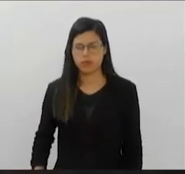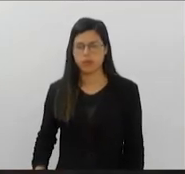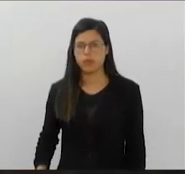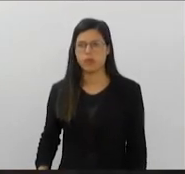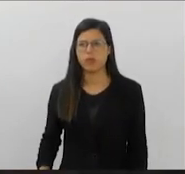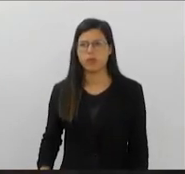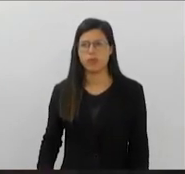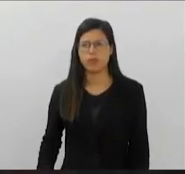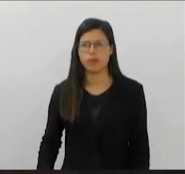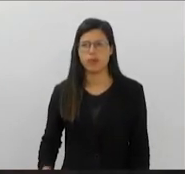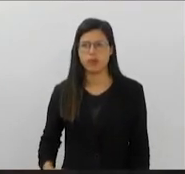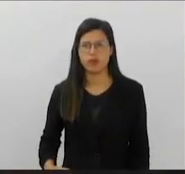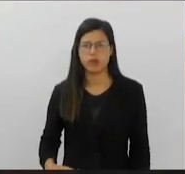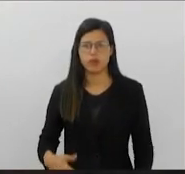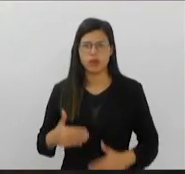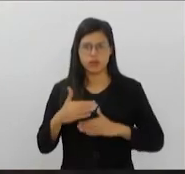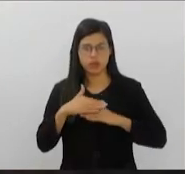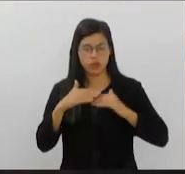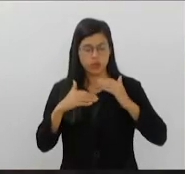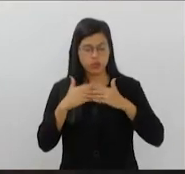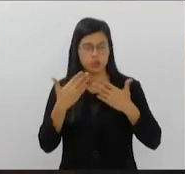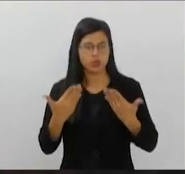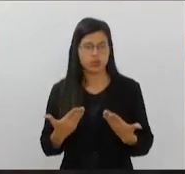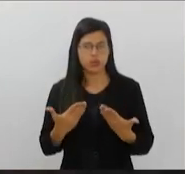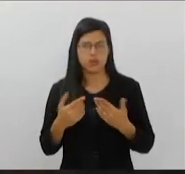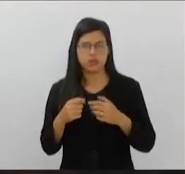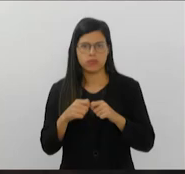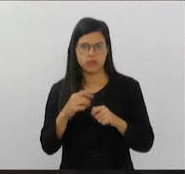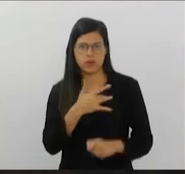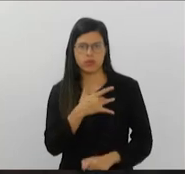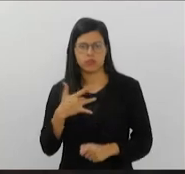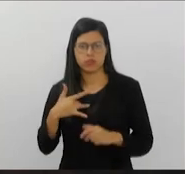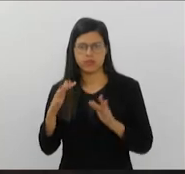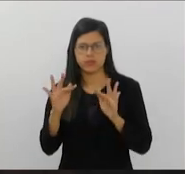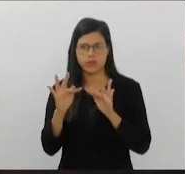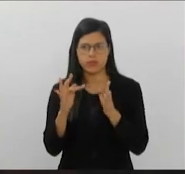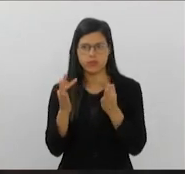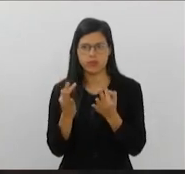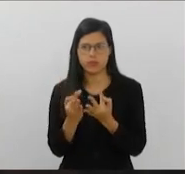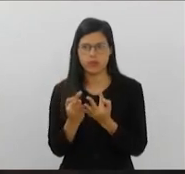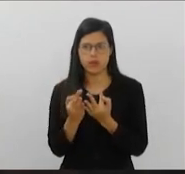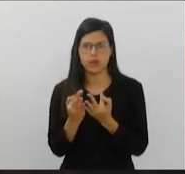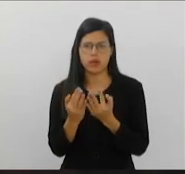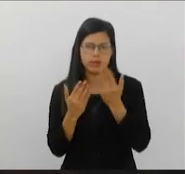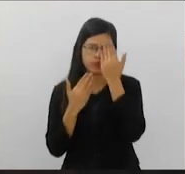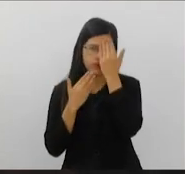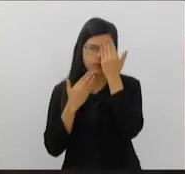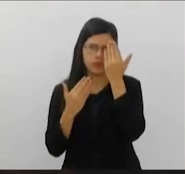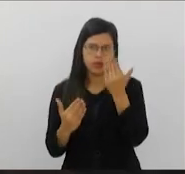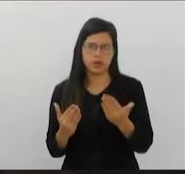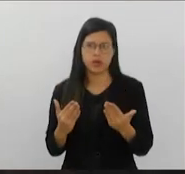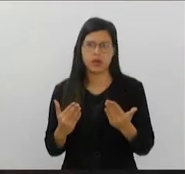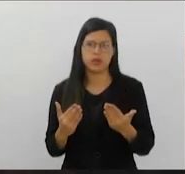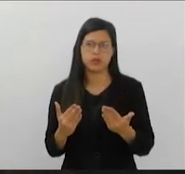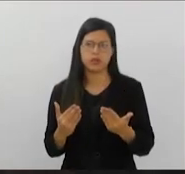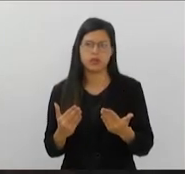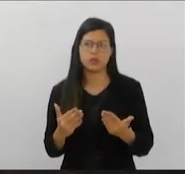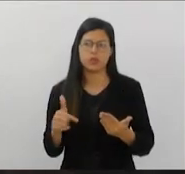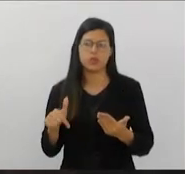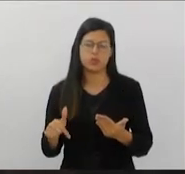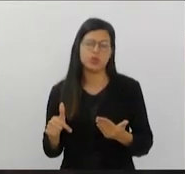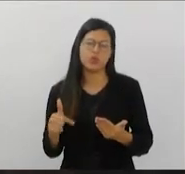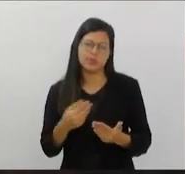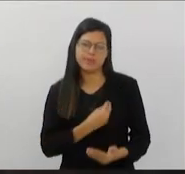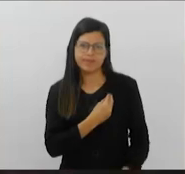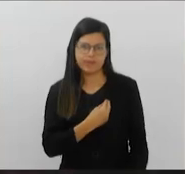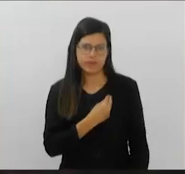trajetória, nessa construção da saúde da família. Enfim, muito obrigado por hoje nos brindar aqui com a sua